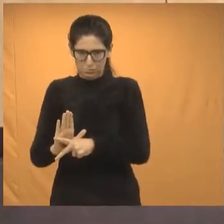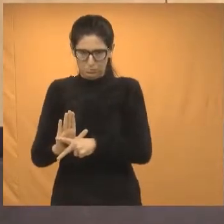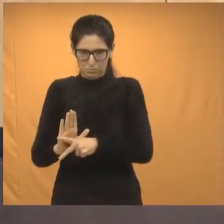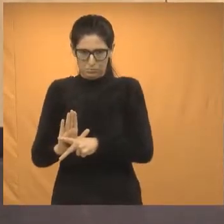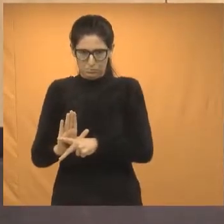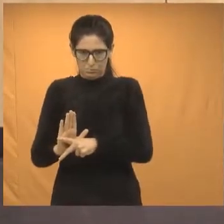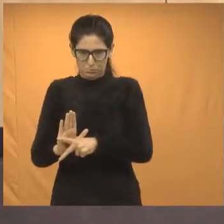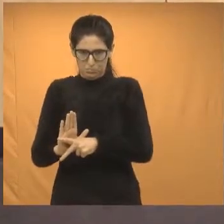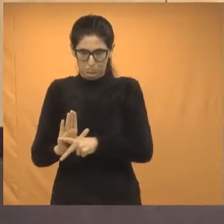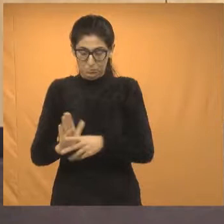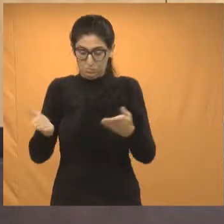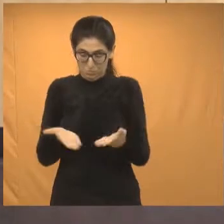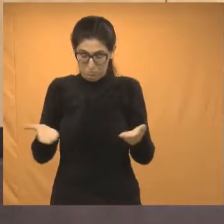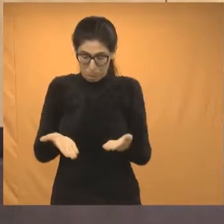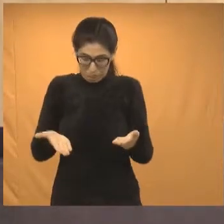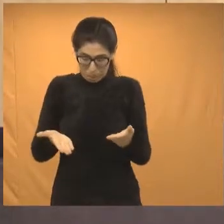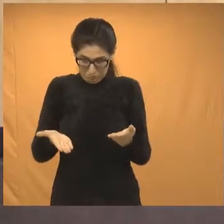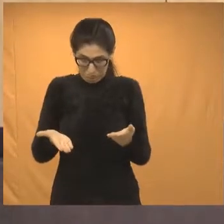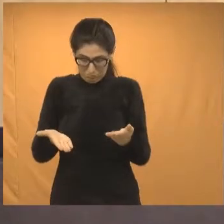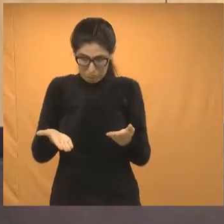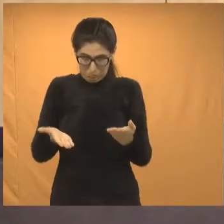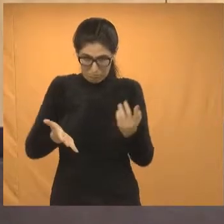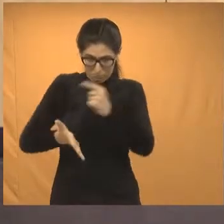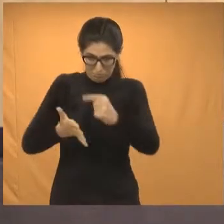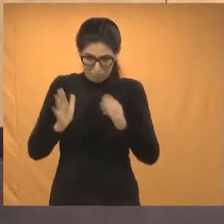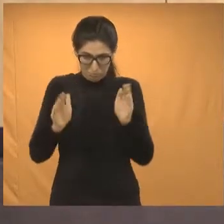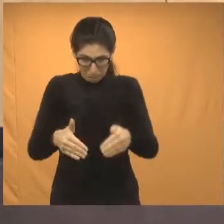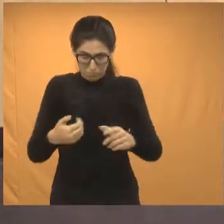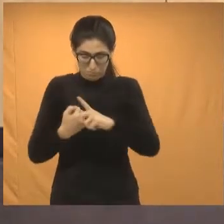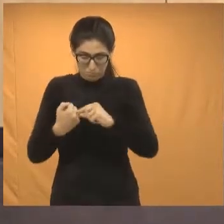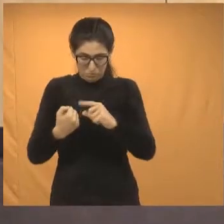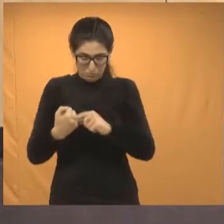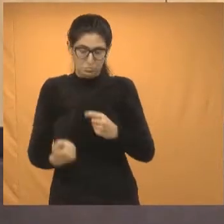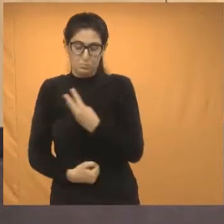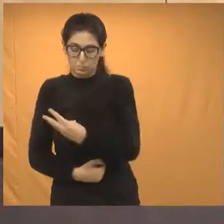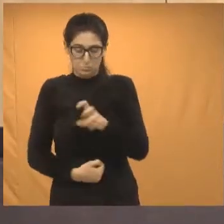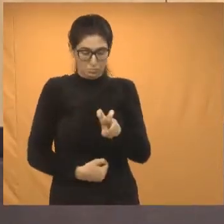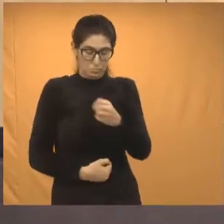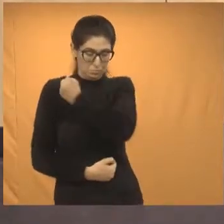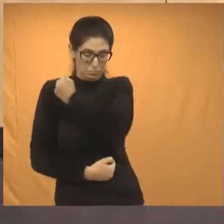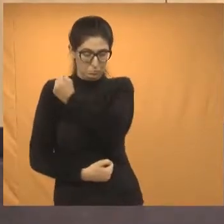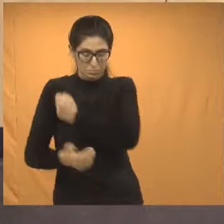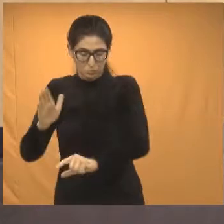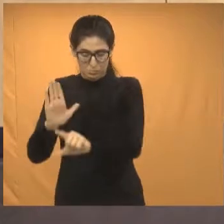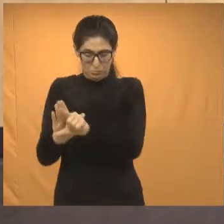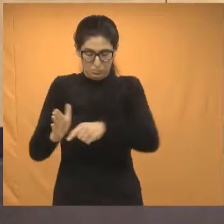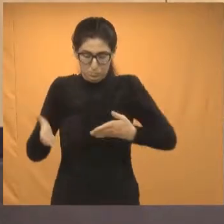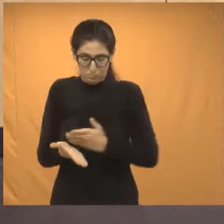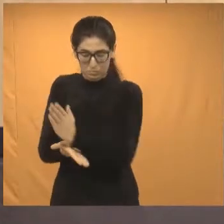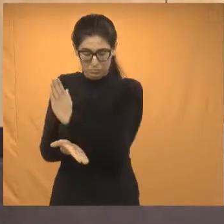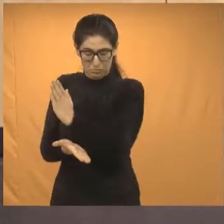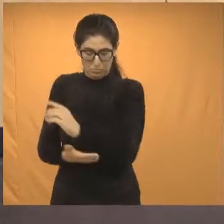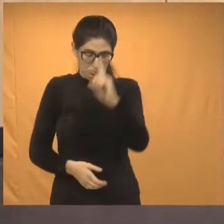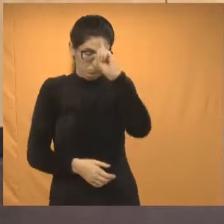a seguinte redação. Artigo 35. Essa lei entra em vigor